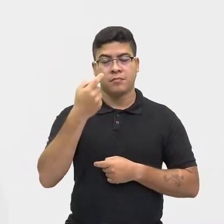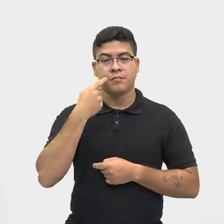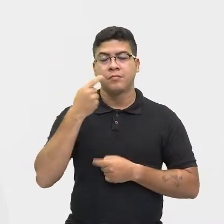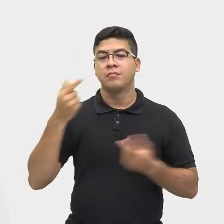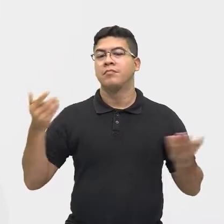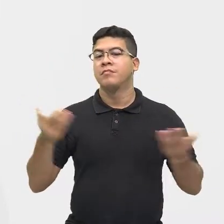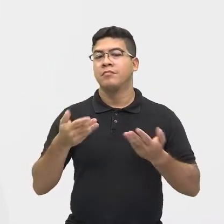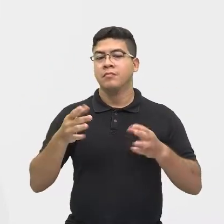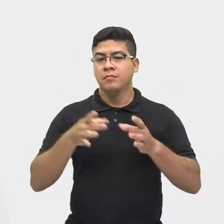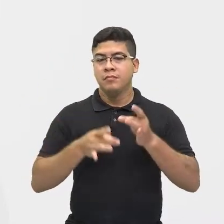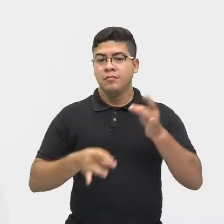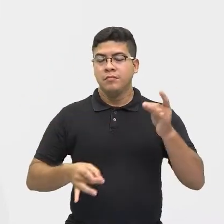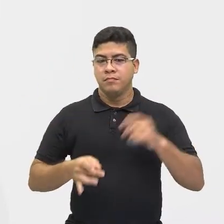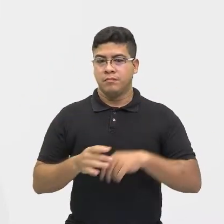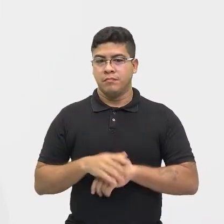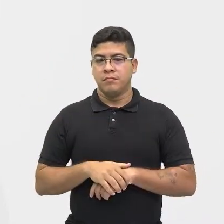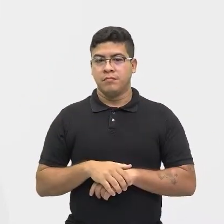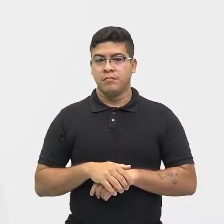aí o detalhamento.